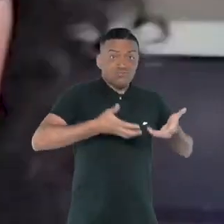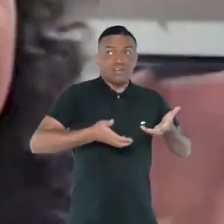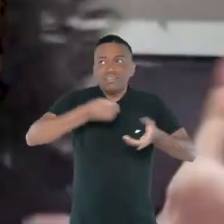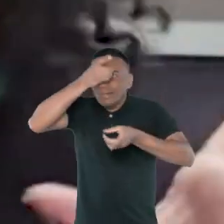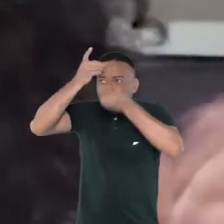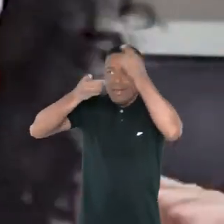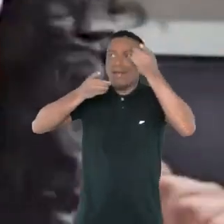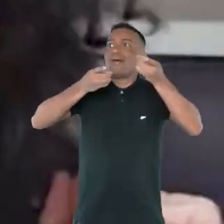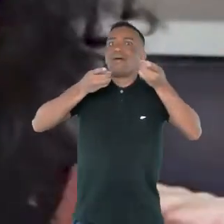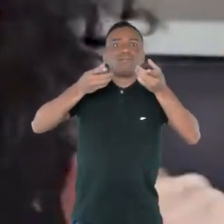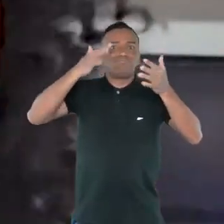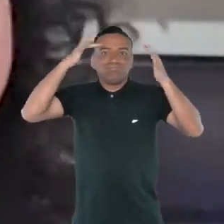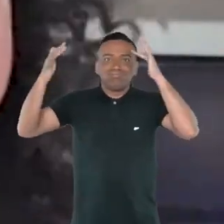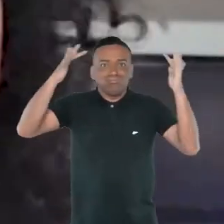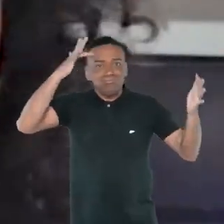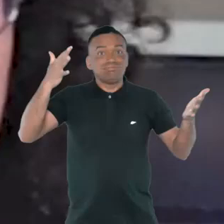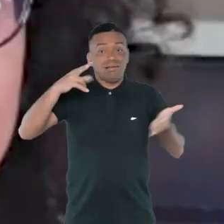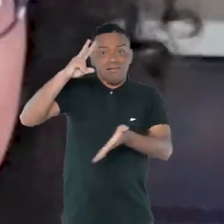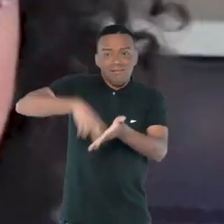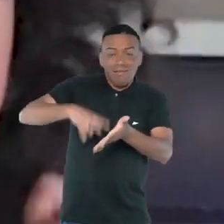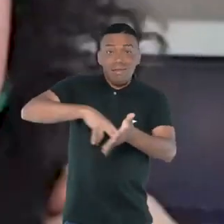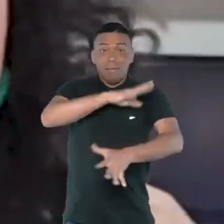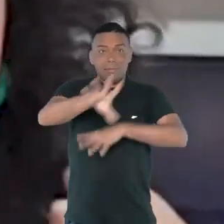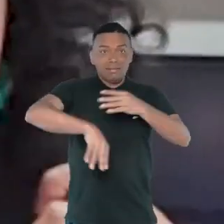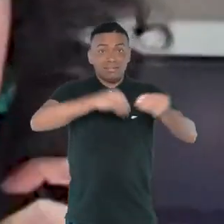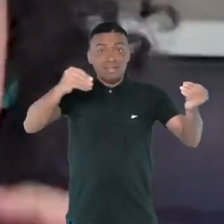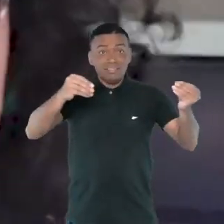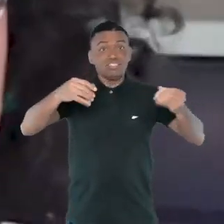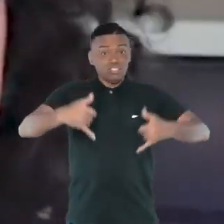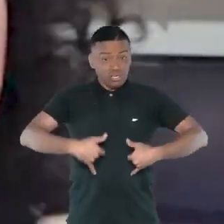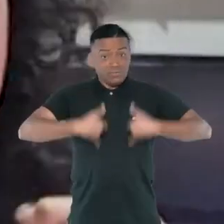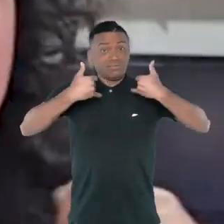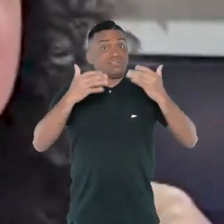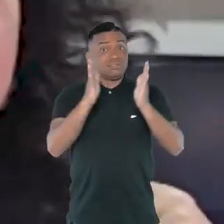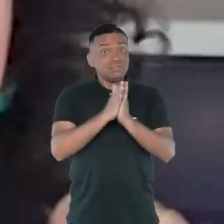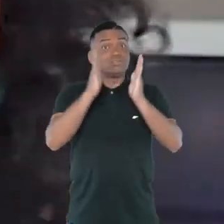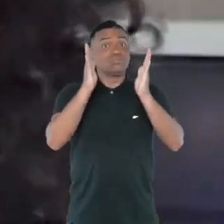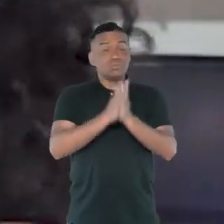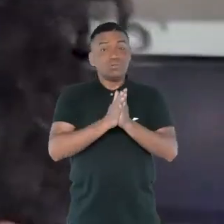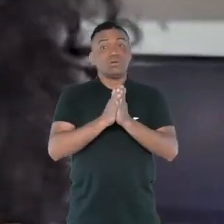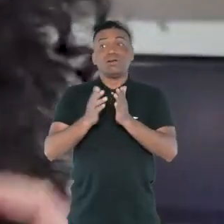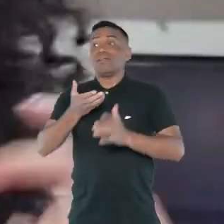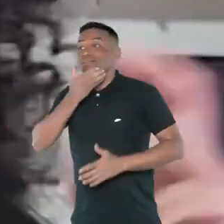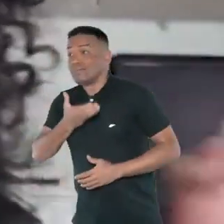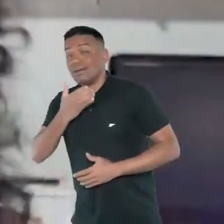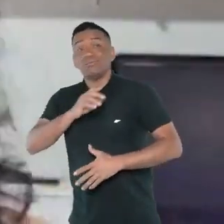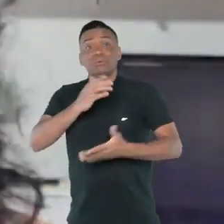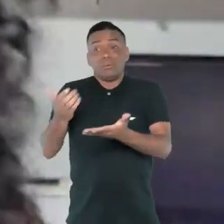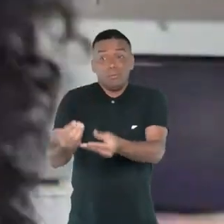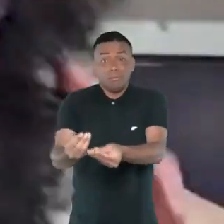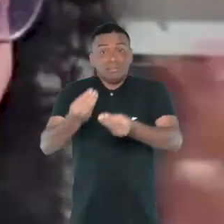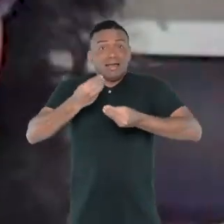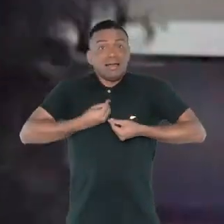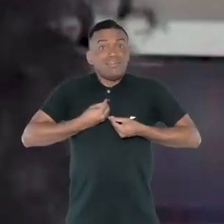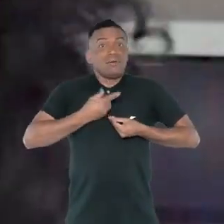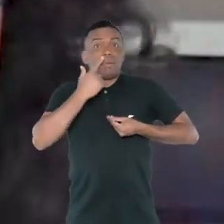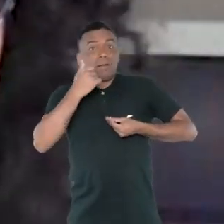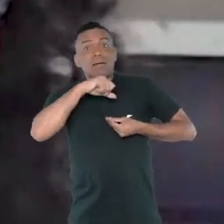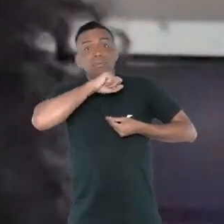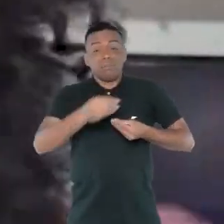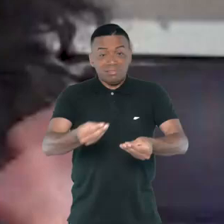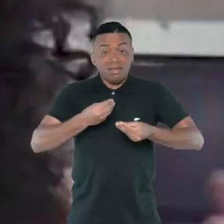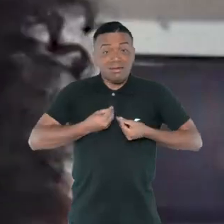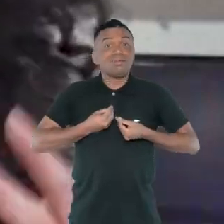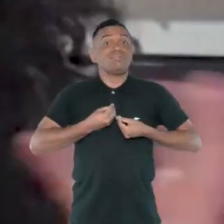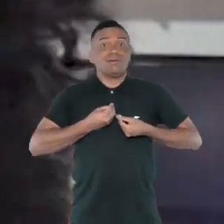casa, eu sempre fui muito incentivada. Incentivada a criar, incentivada a ler. Era presente de aniversário, de Natal, assim, era